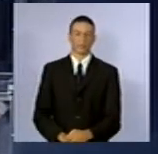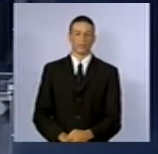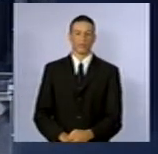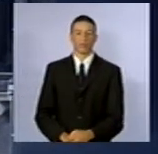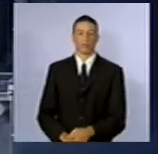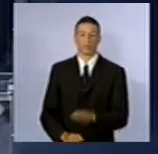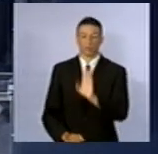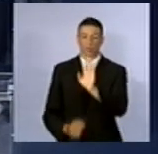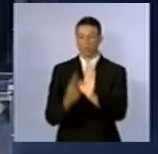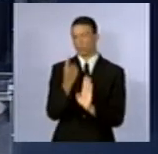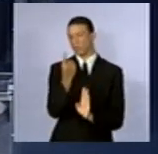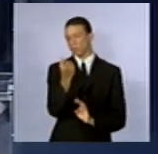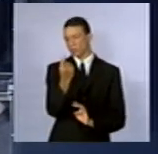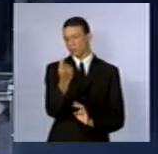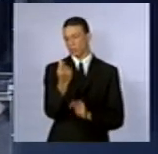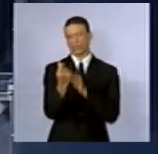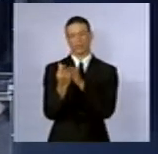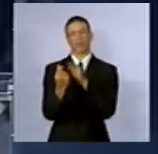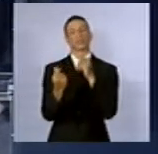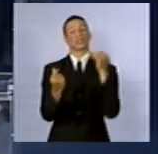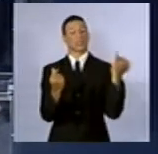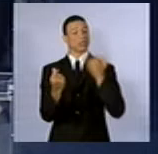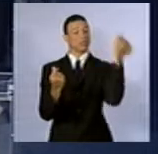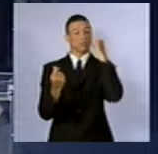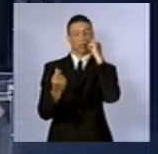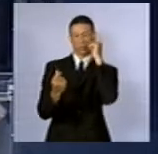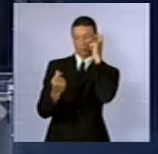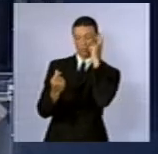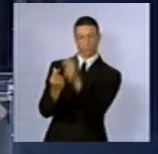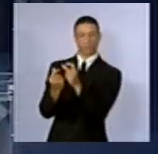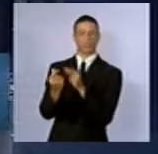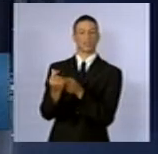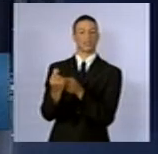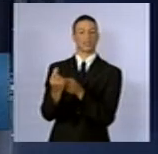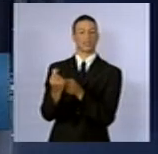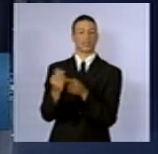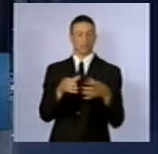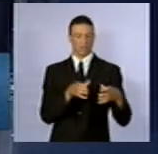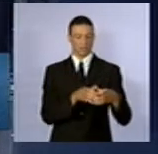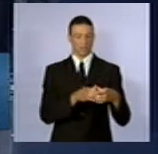A questão de custo é que acaba sendo o fator importante, muito bem colocado pela EPE, da